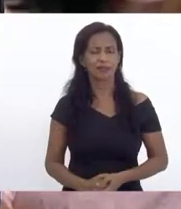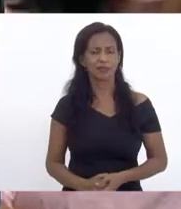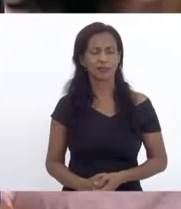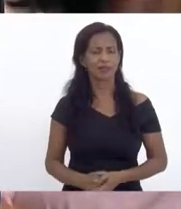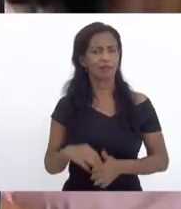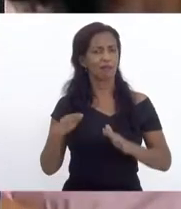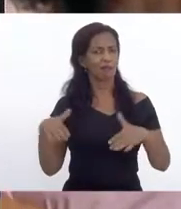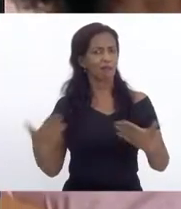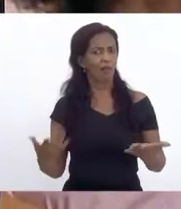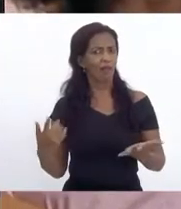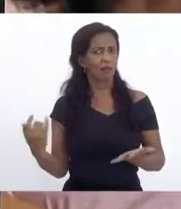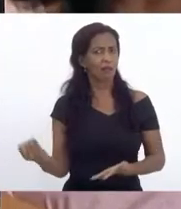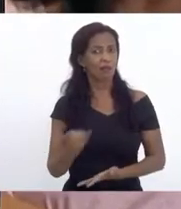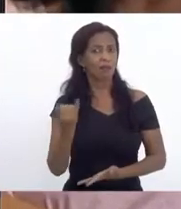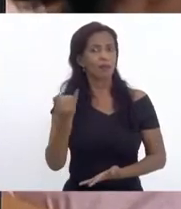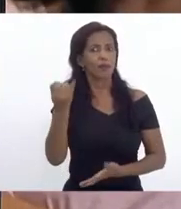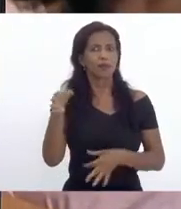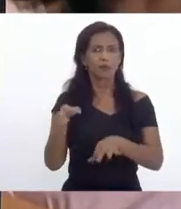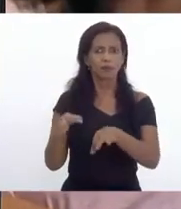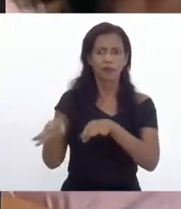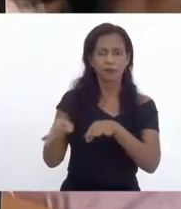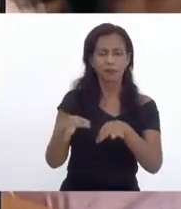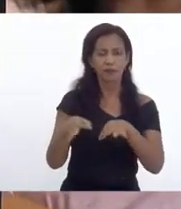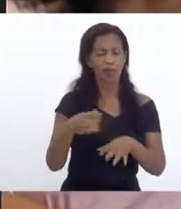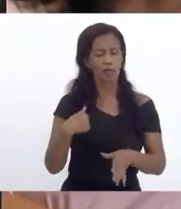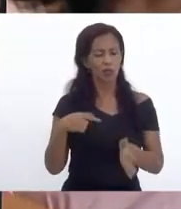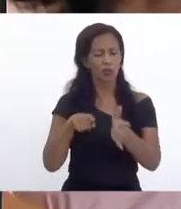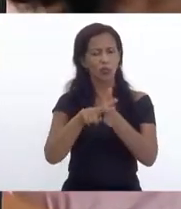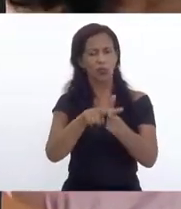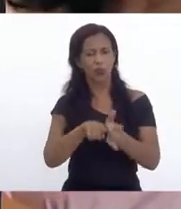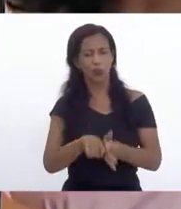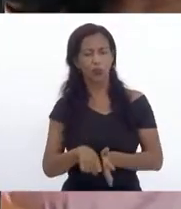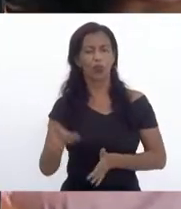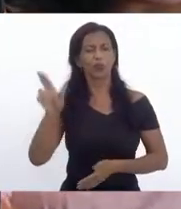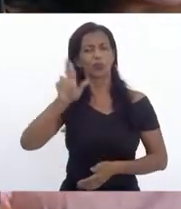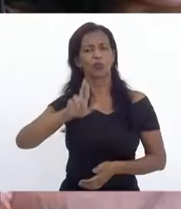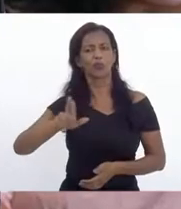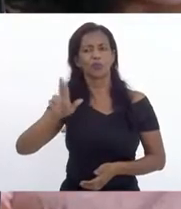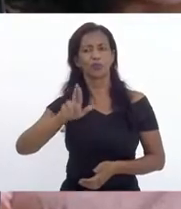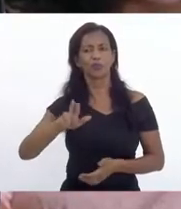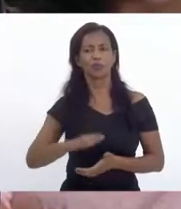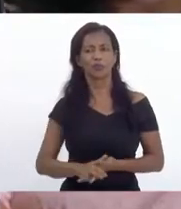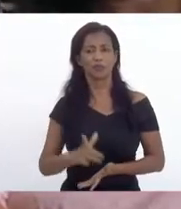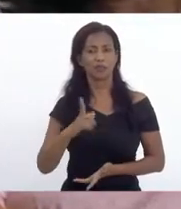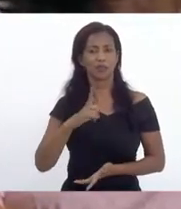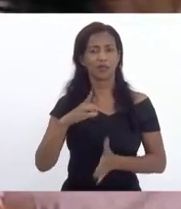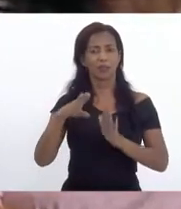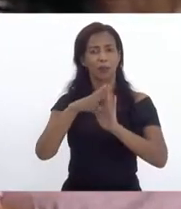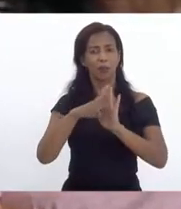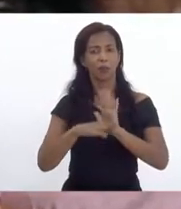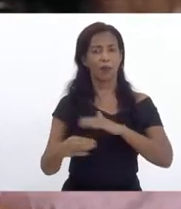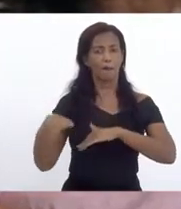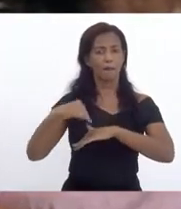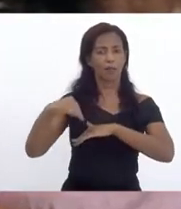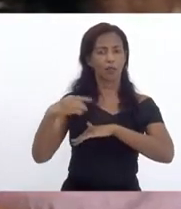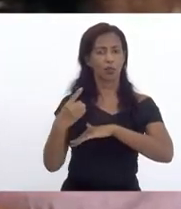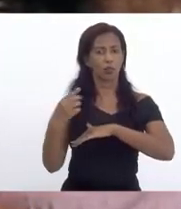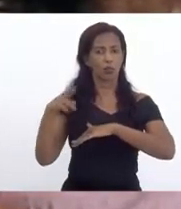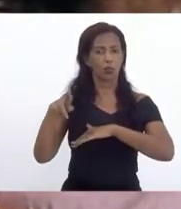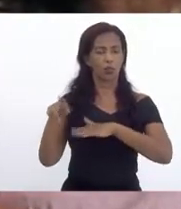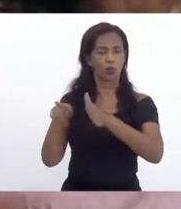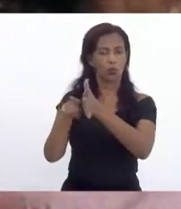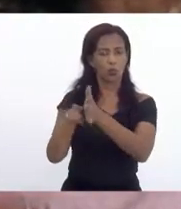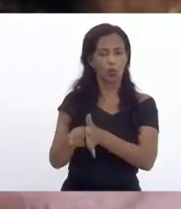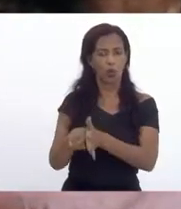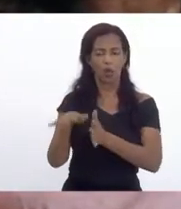a importância do projeto. Eu sou pesquisador de uma universidade que tem um programa de mestrado e doutorado que pesquisa